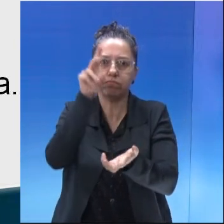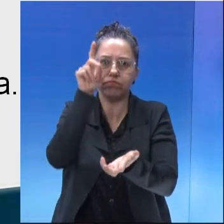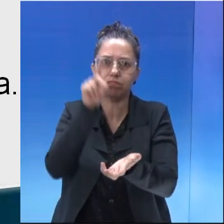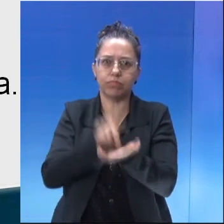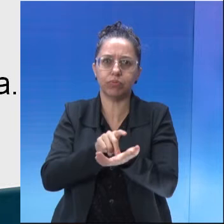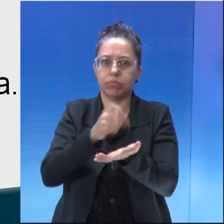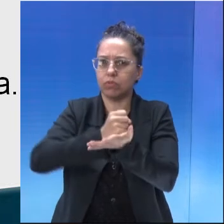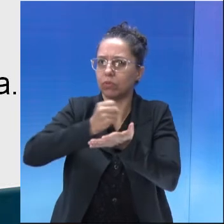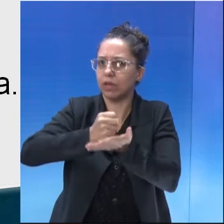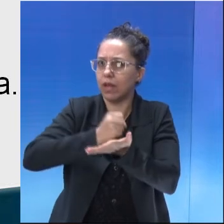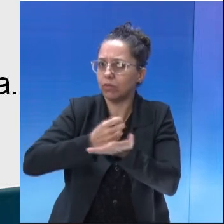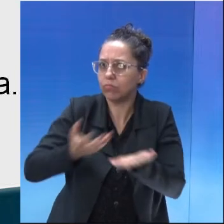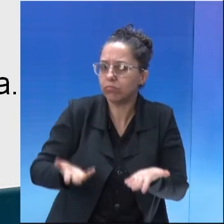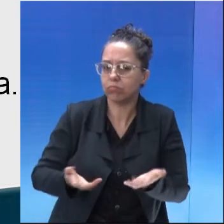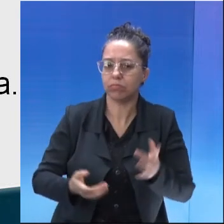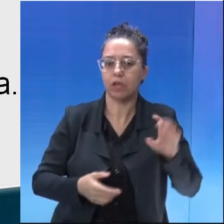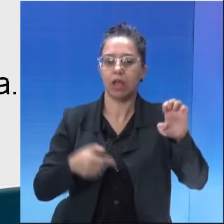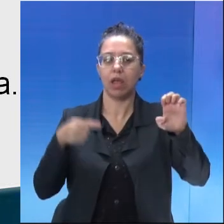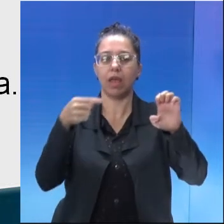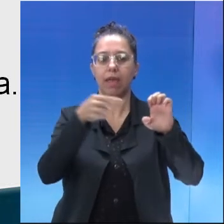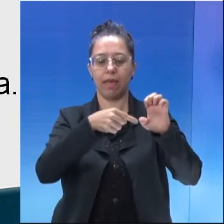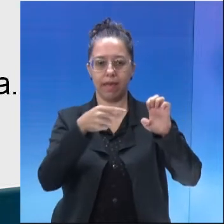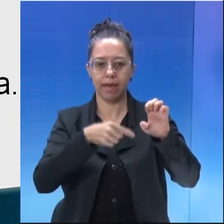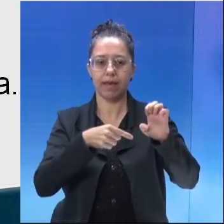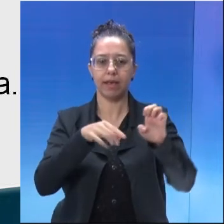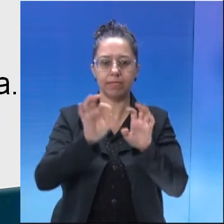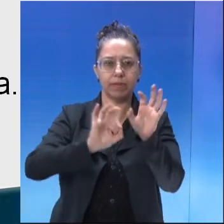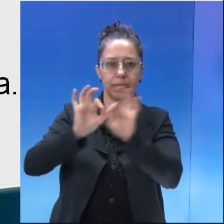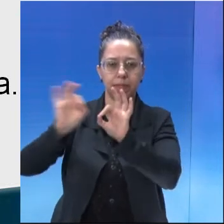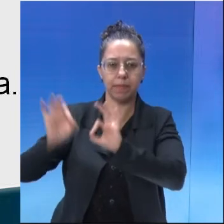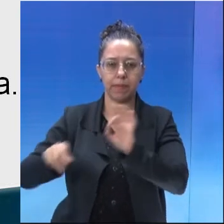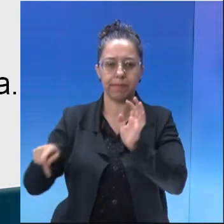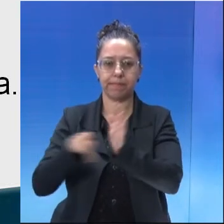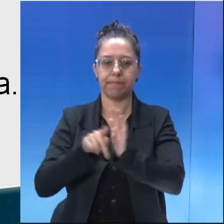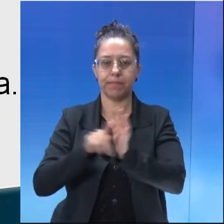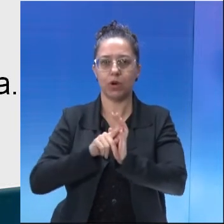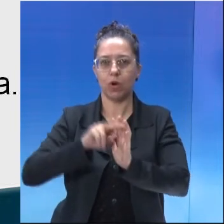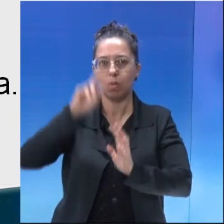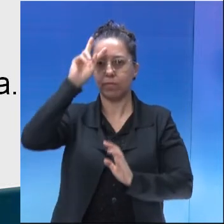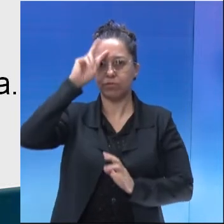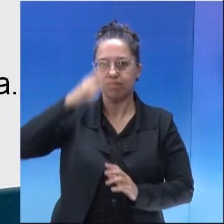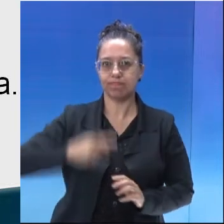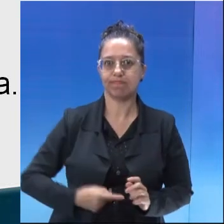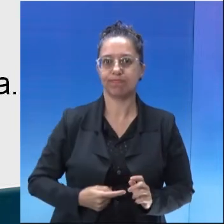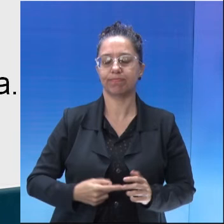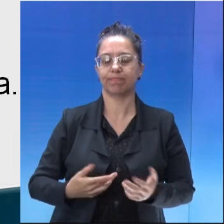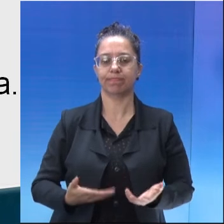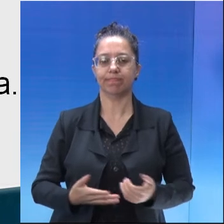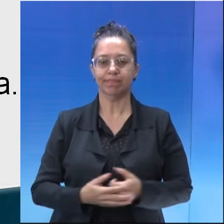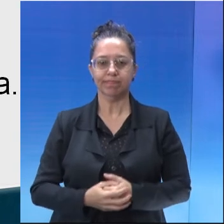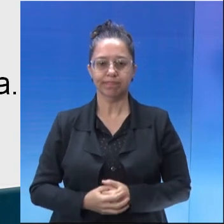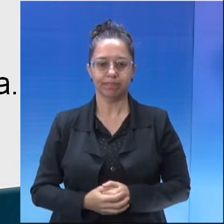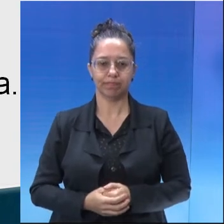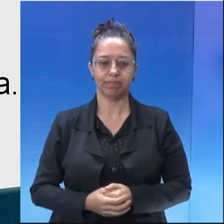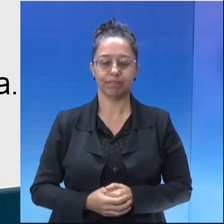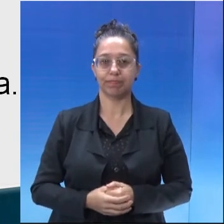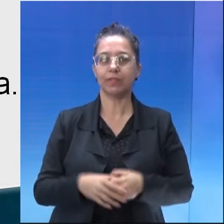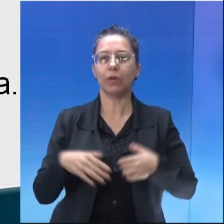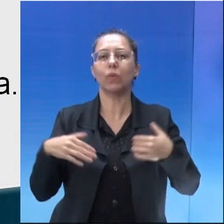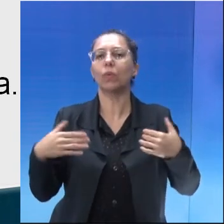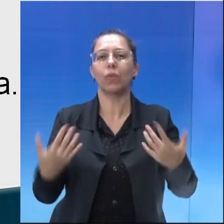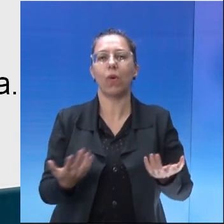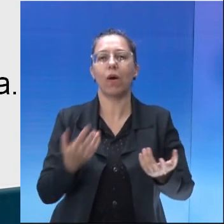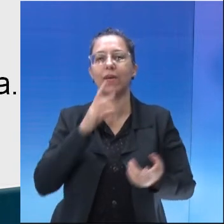contratualista. E letra E, configurado na percepção etnocêntrica. Tá, vamos lá,